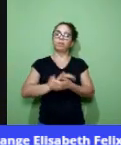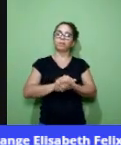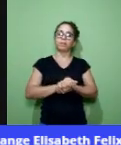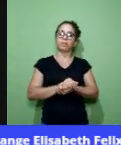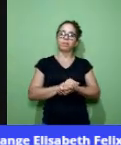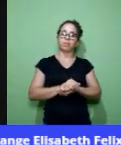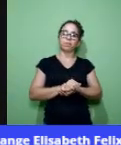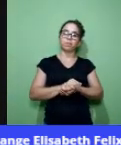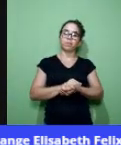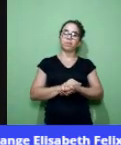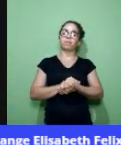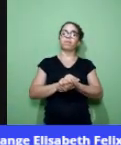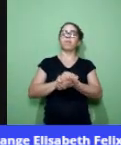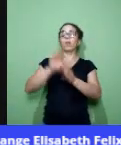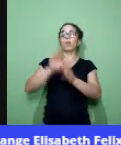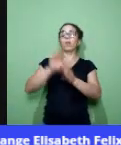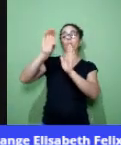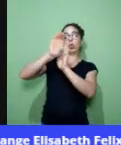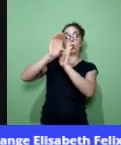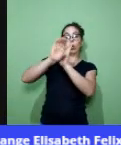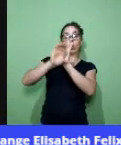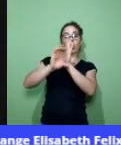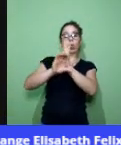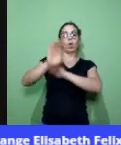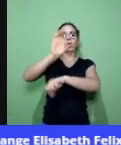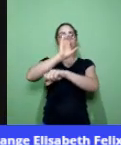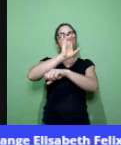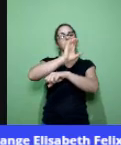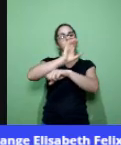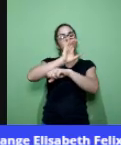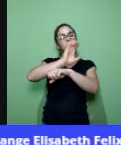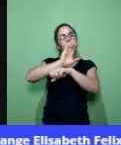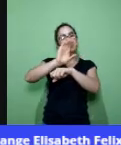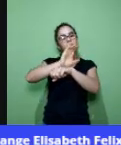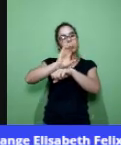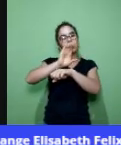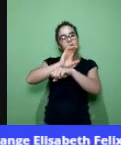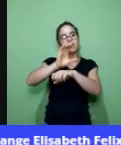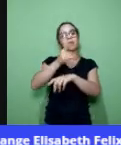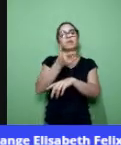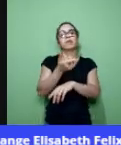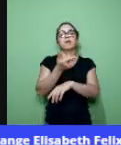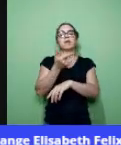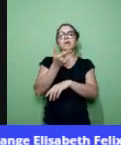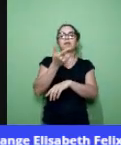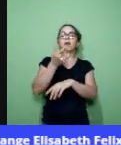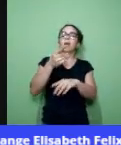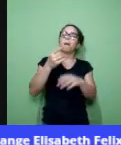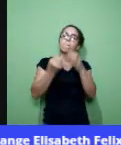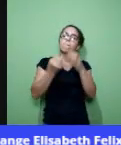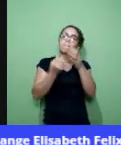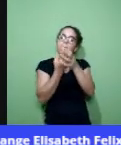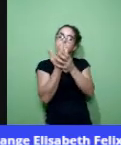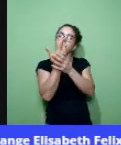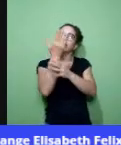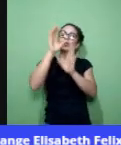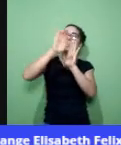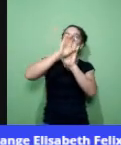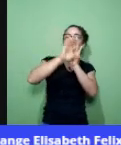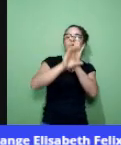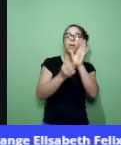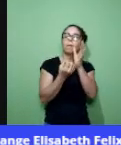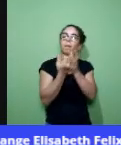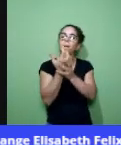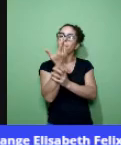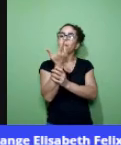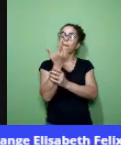gente pode fazer? Nós vamos dar um outro exemplo agora de um conteúdo de ciências. Nós